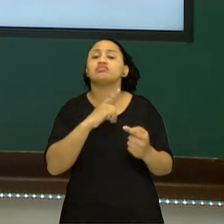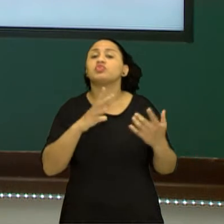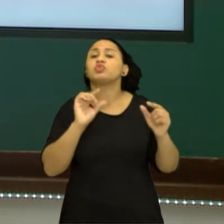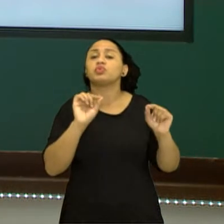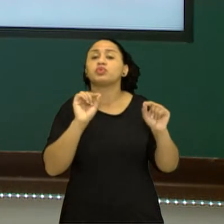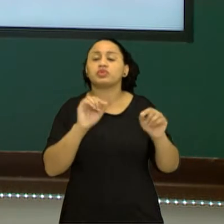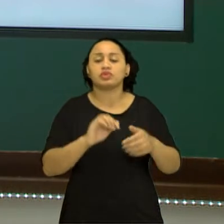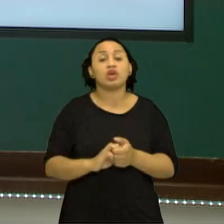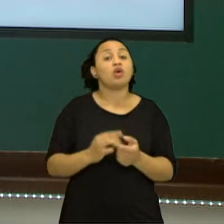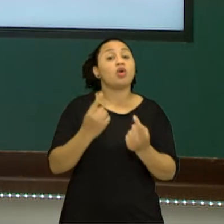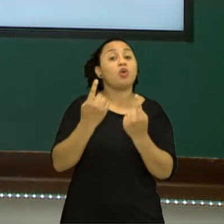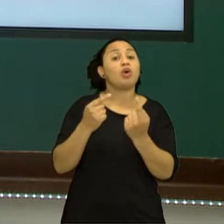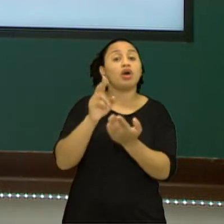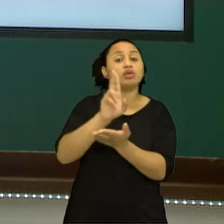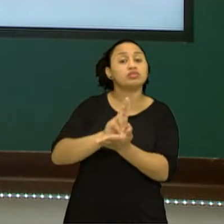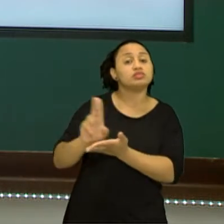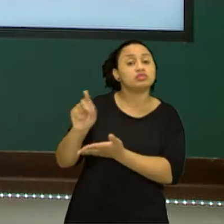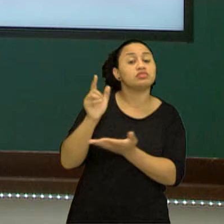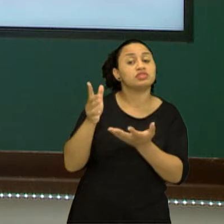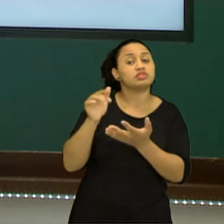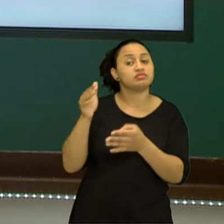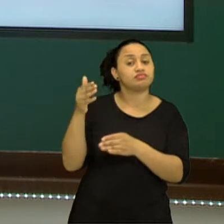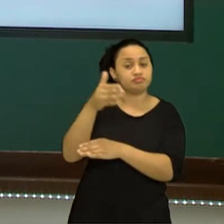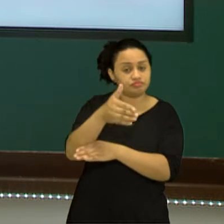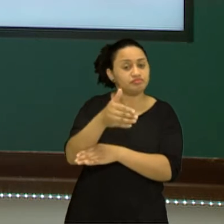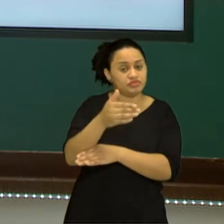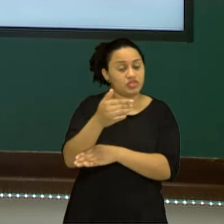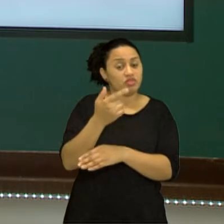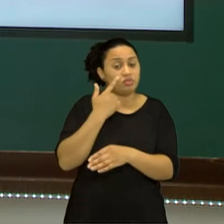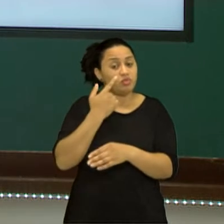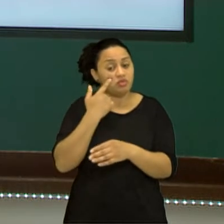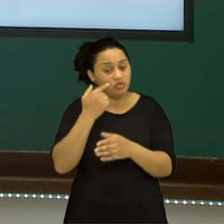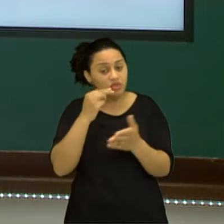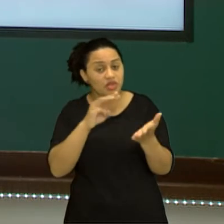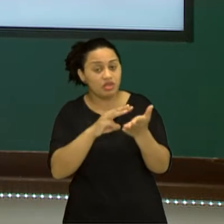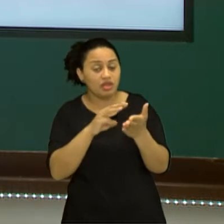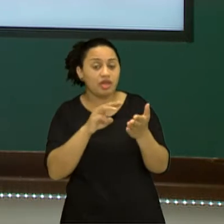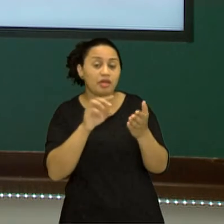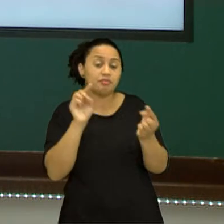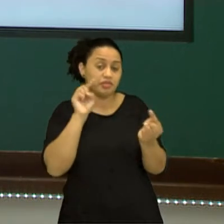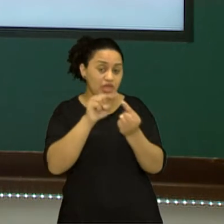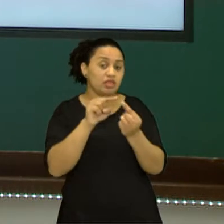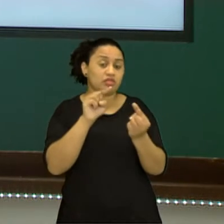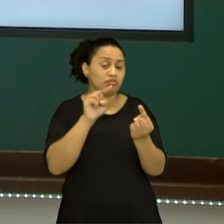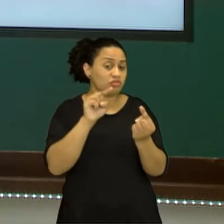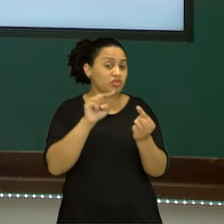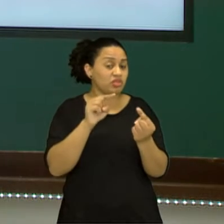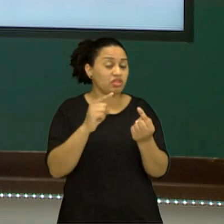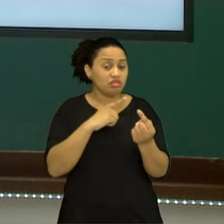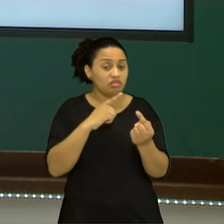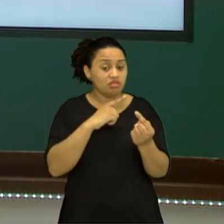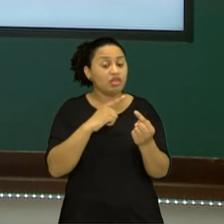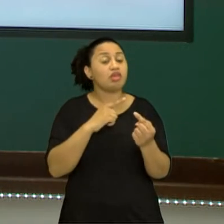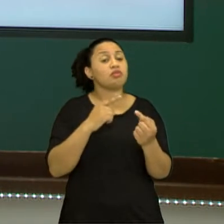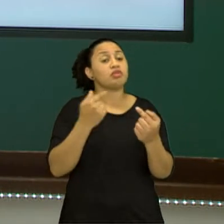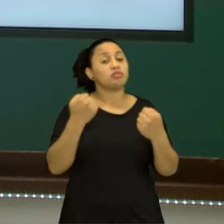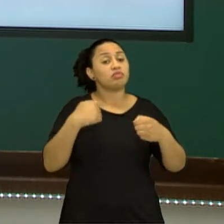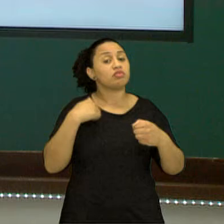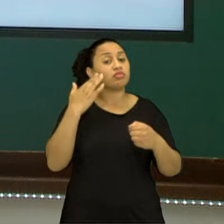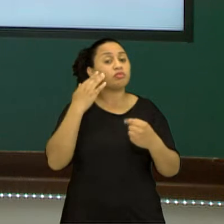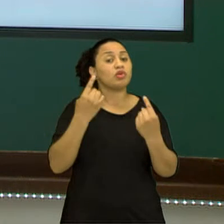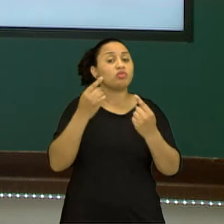aí a universidade que você quer entrar? Vamos definir essas metas, esses objetivos, porque eu preciso saber qual é o caminho que eu